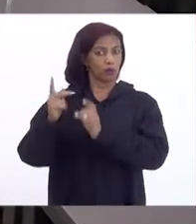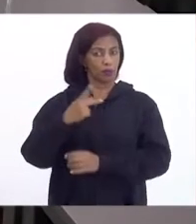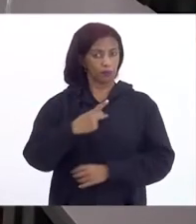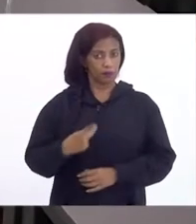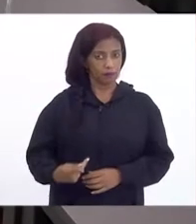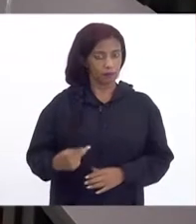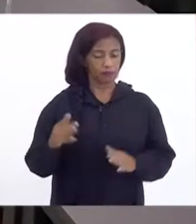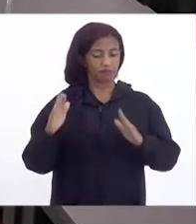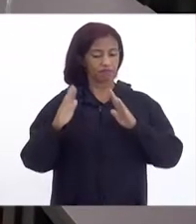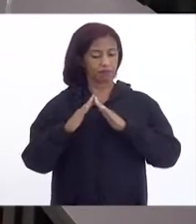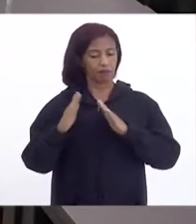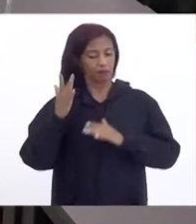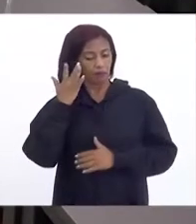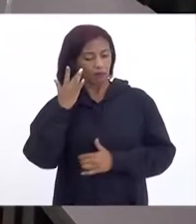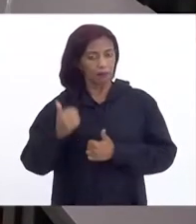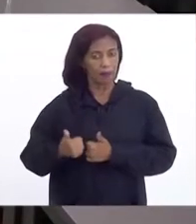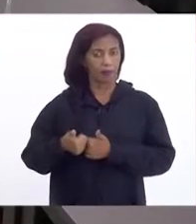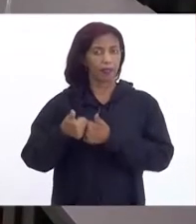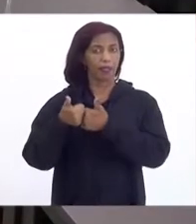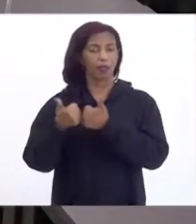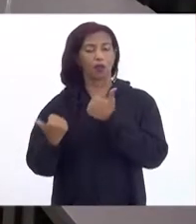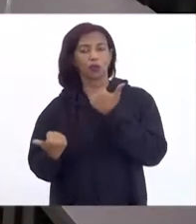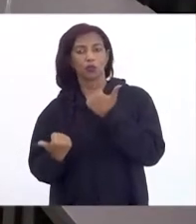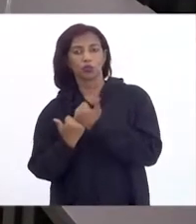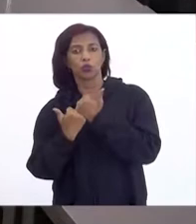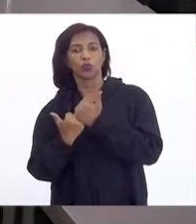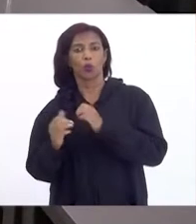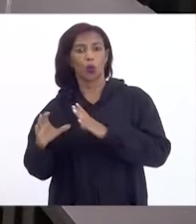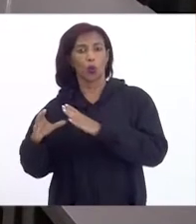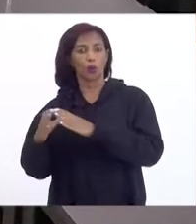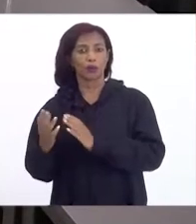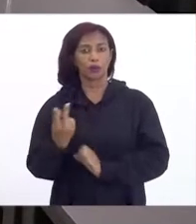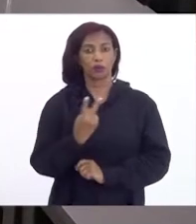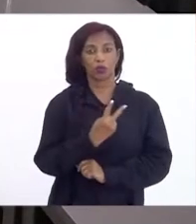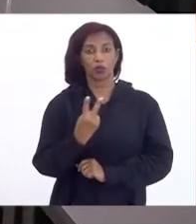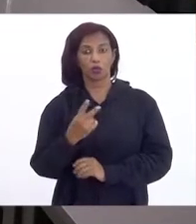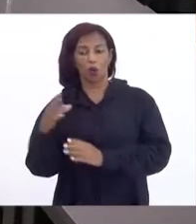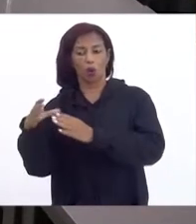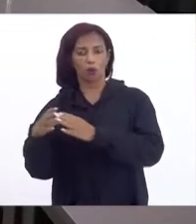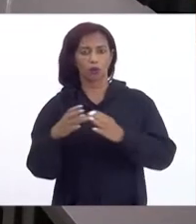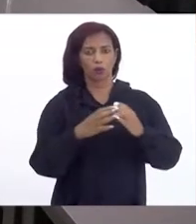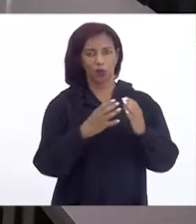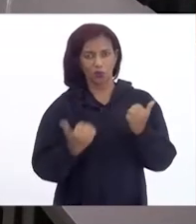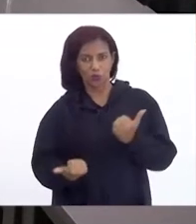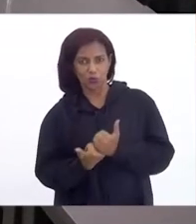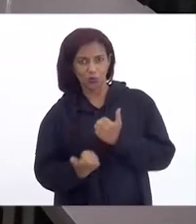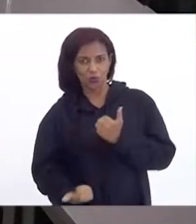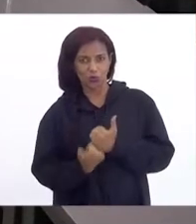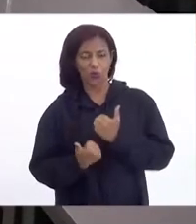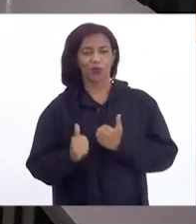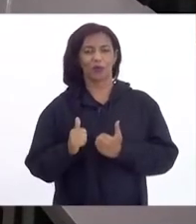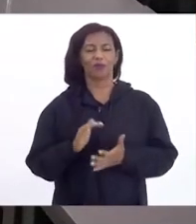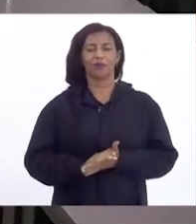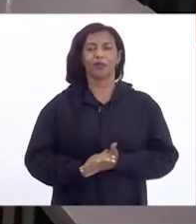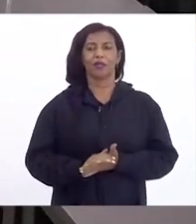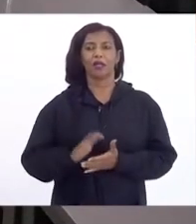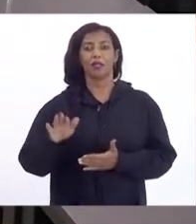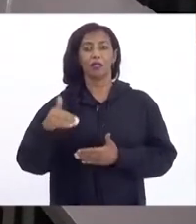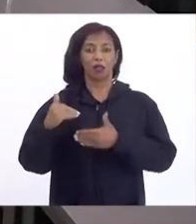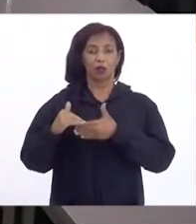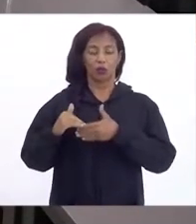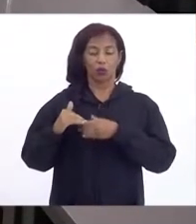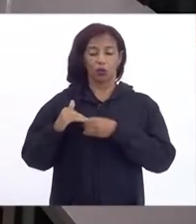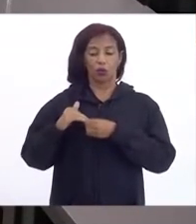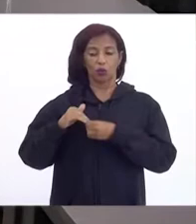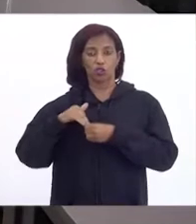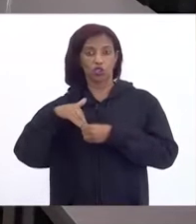Casa achou melhor que fosse uma subcomissão das duas comissões. Então, membro externo, por isso que a gente viu o fundamento no